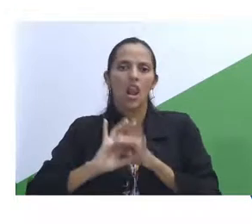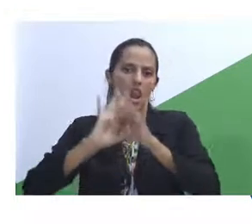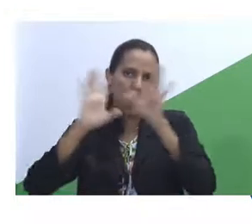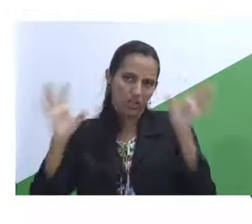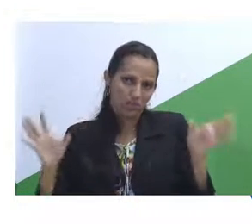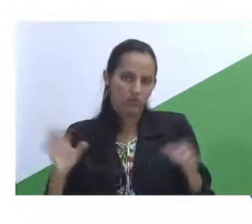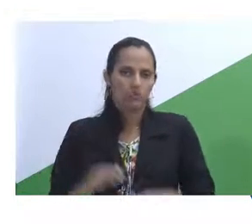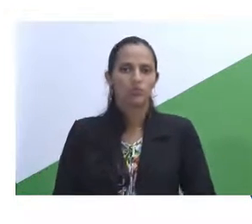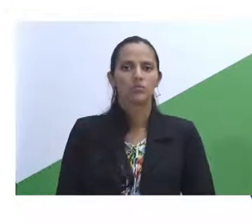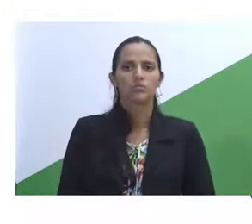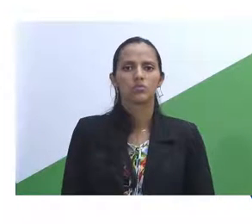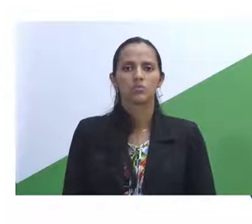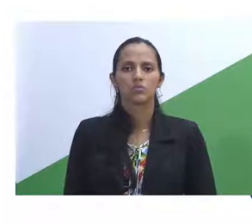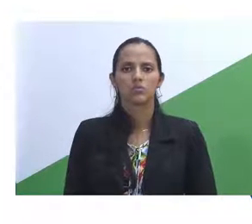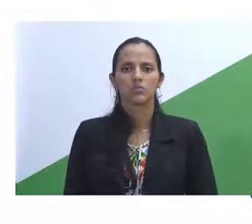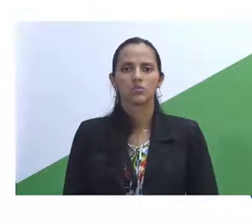próximo?